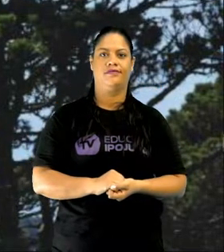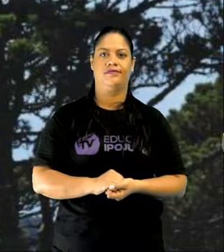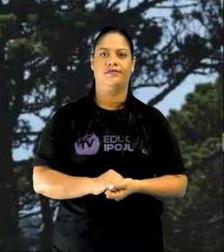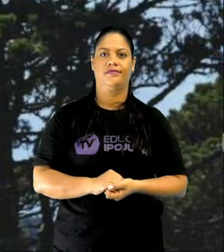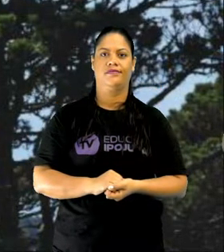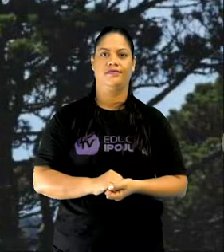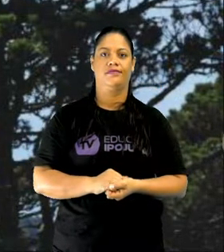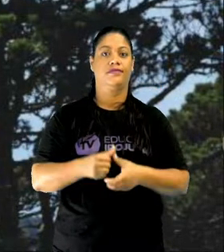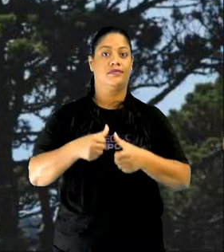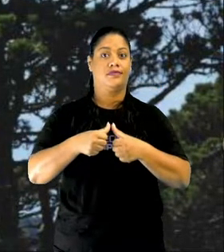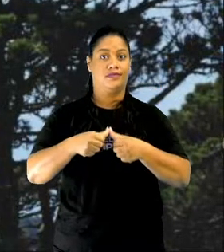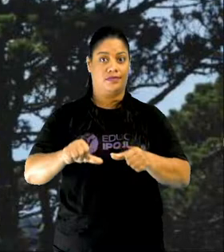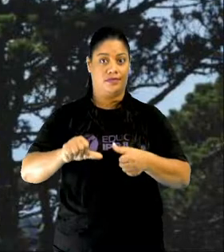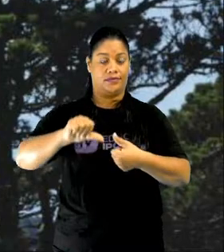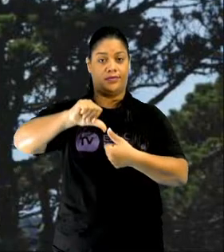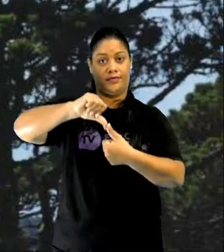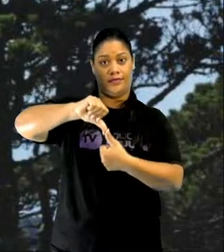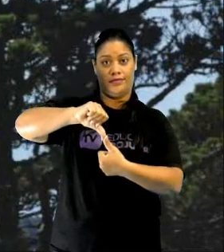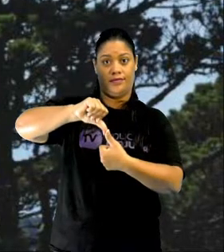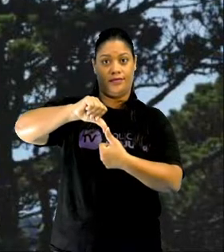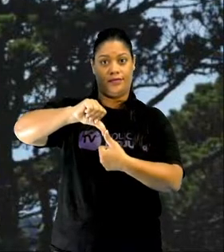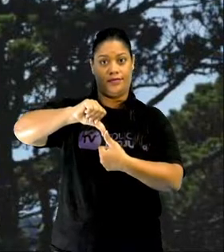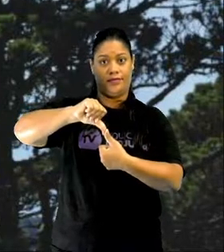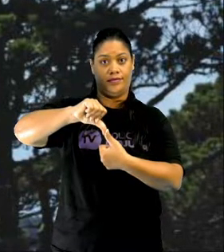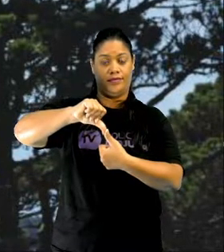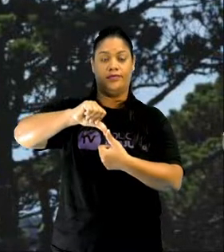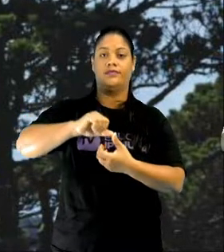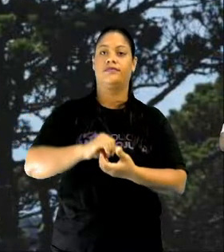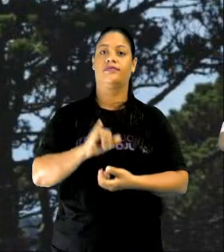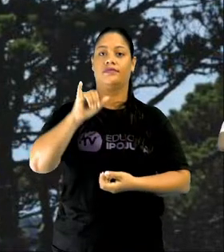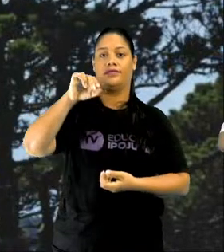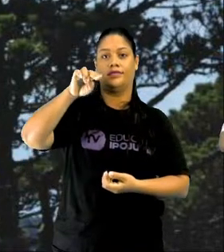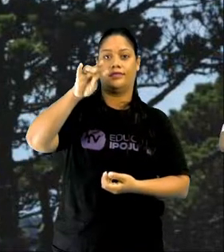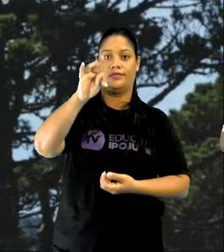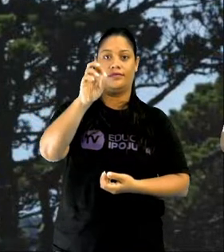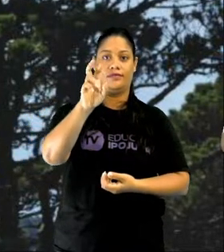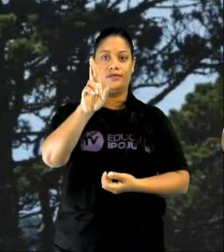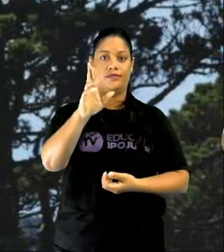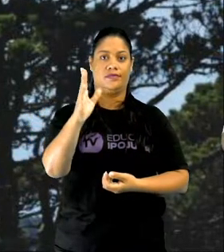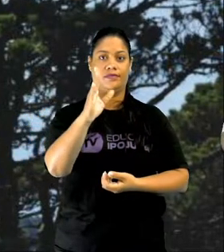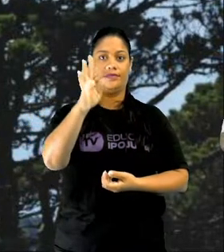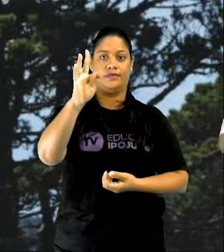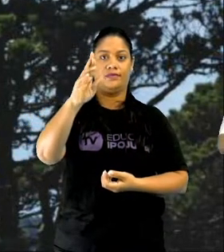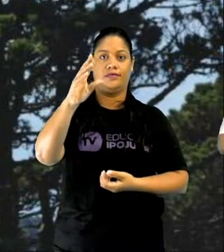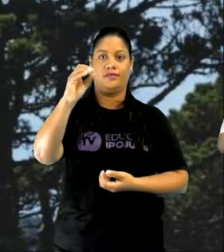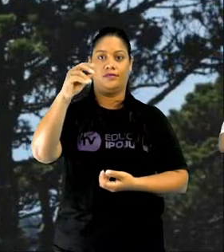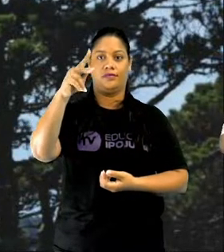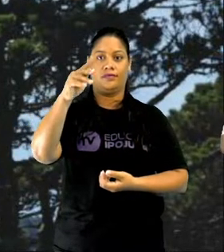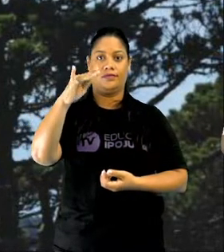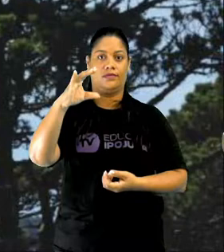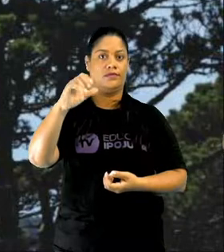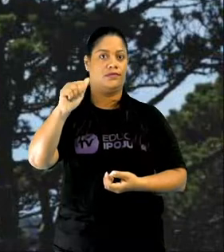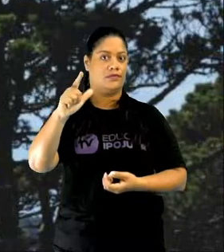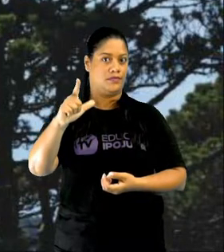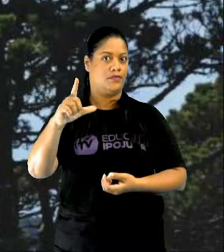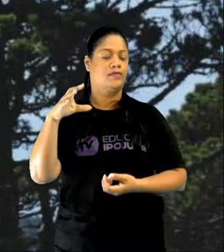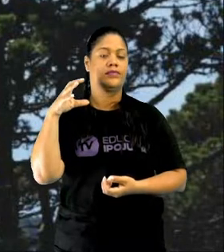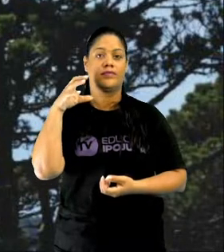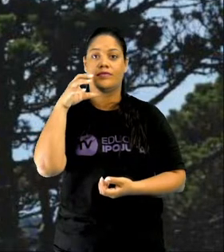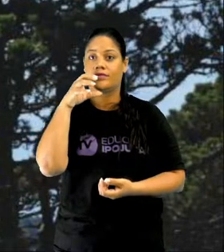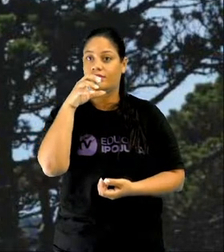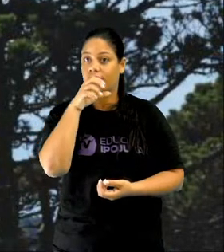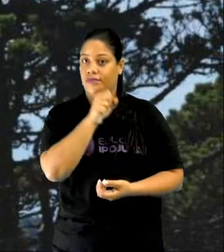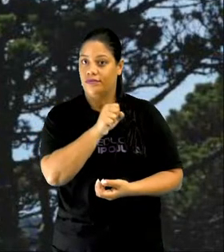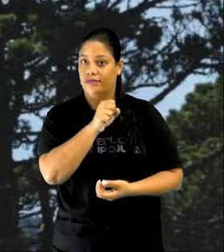está situada na zona intertropical do planeta. Então, a gente tem aí um clima quente, certo? Mas